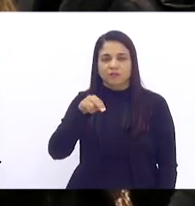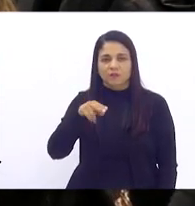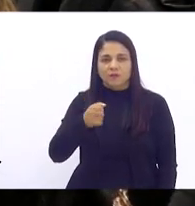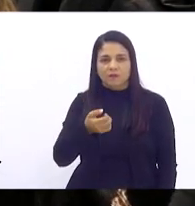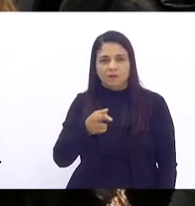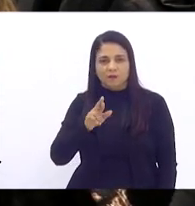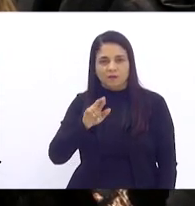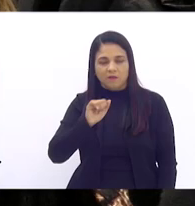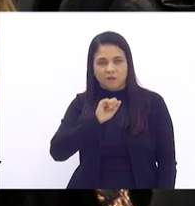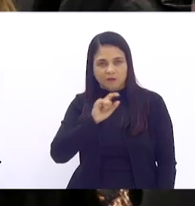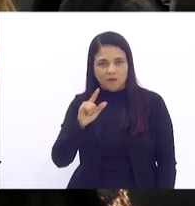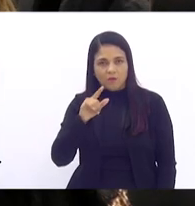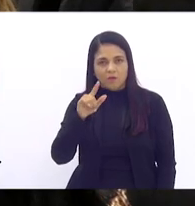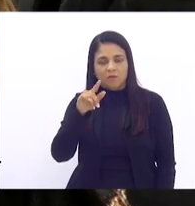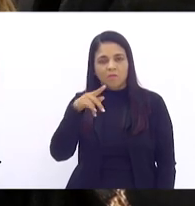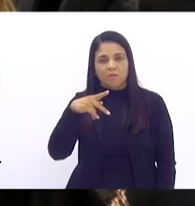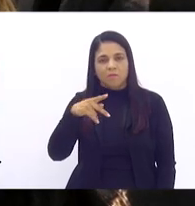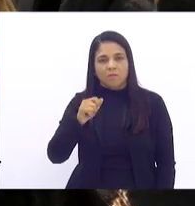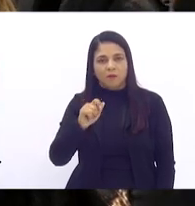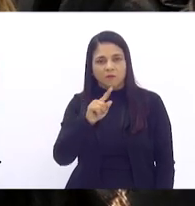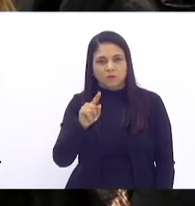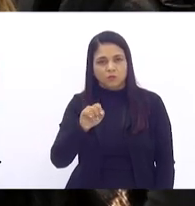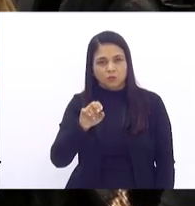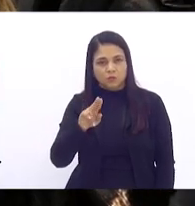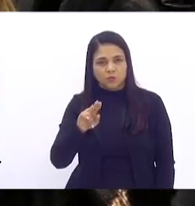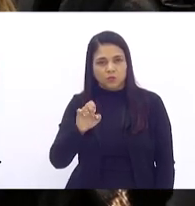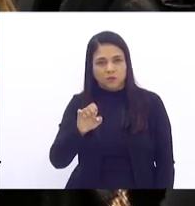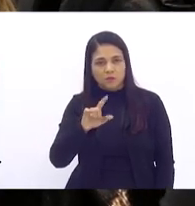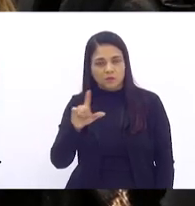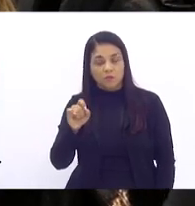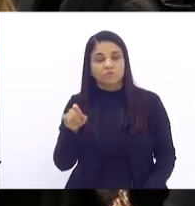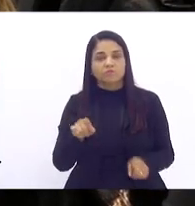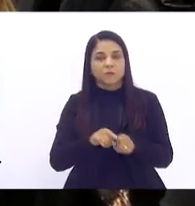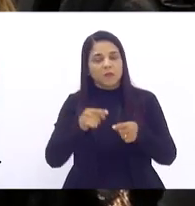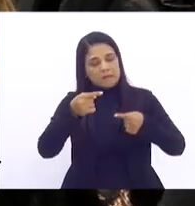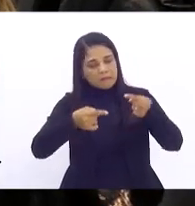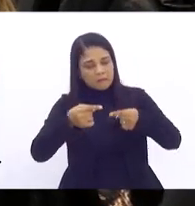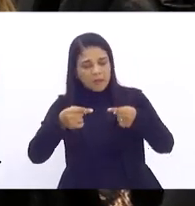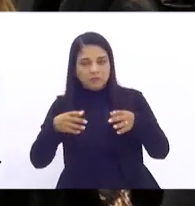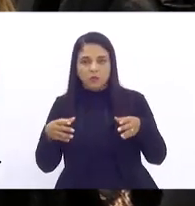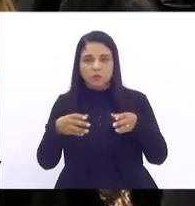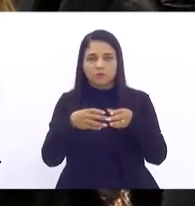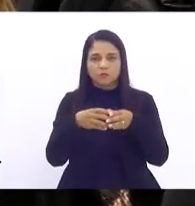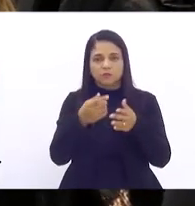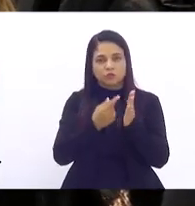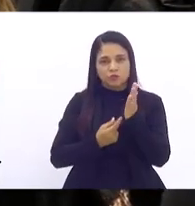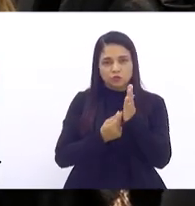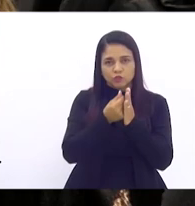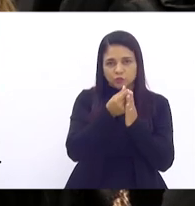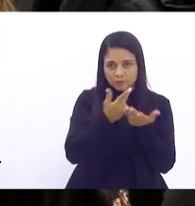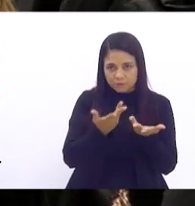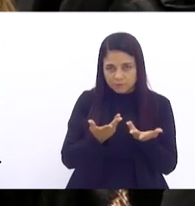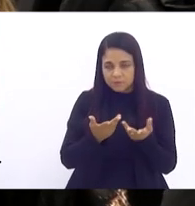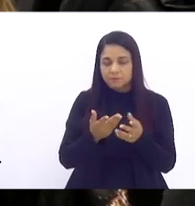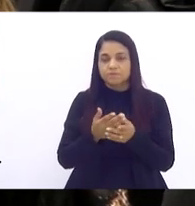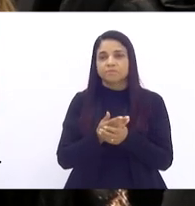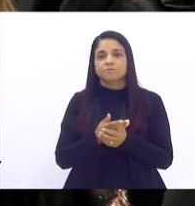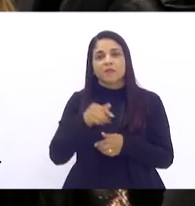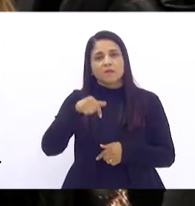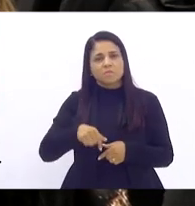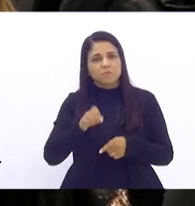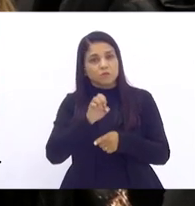fruto dos debates que a gente vem entenda na comissão de orçamento pela primeira vez aqui no estado Deputado